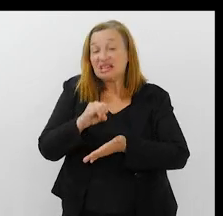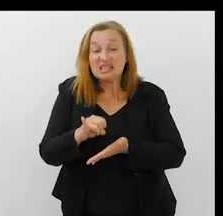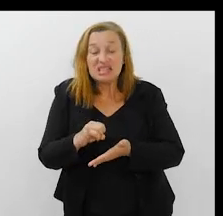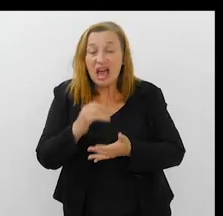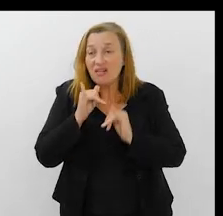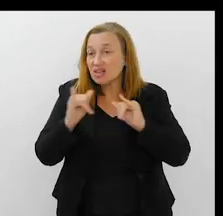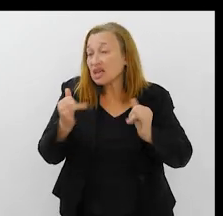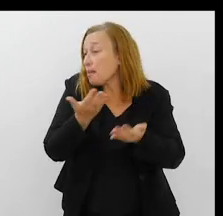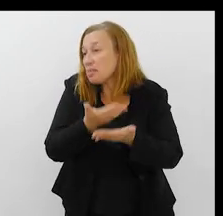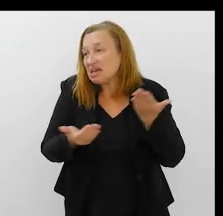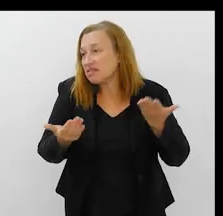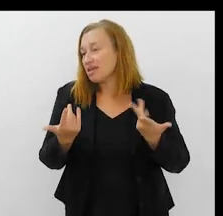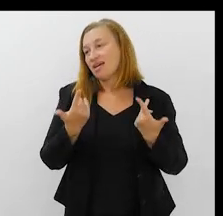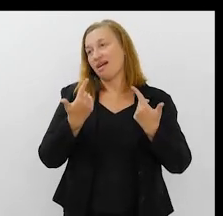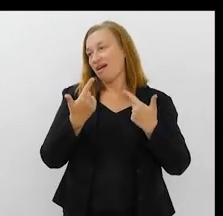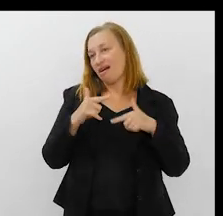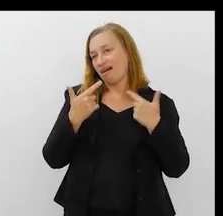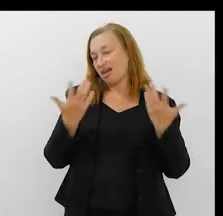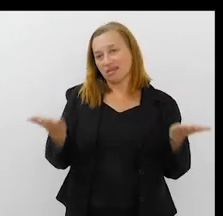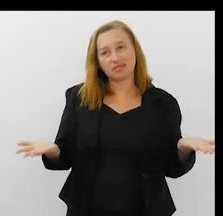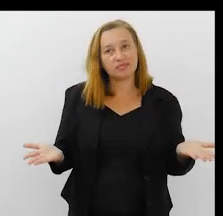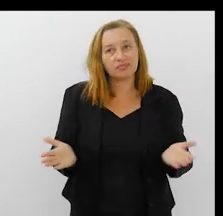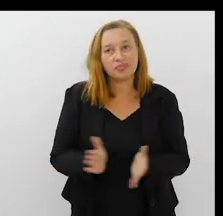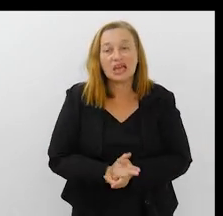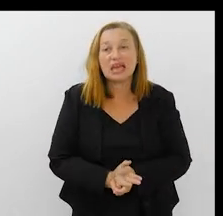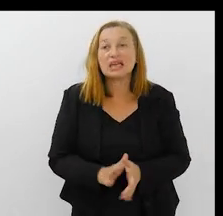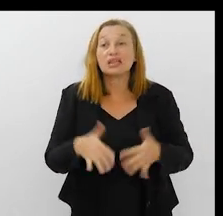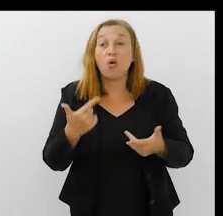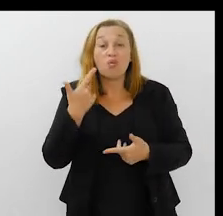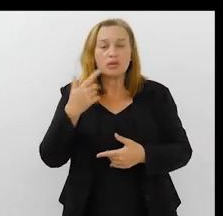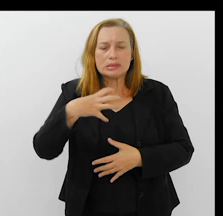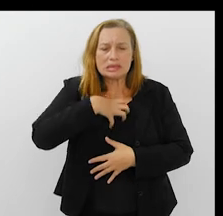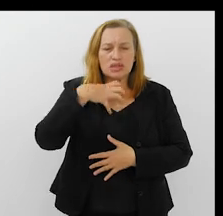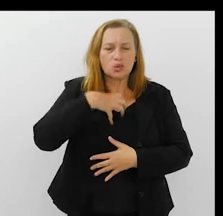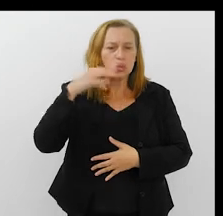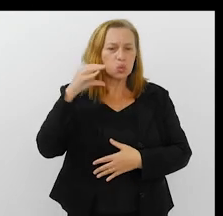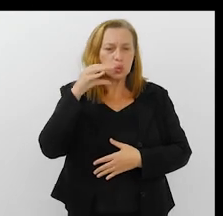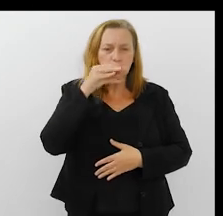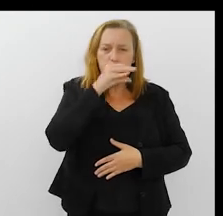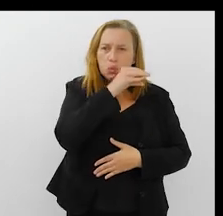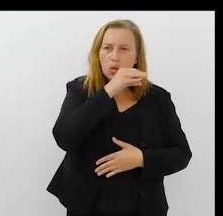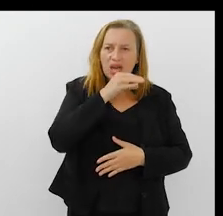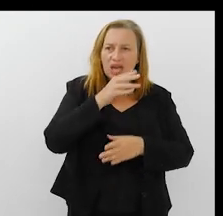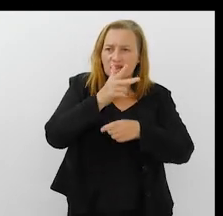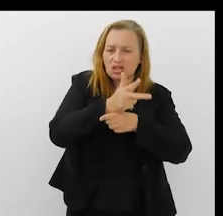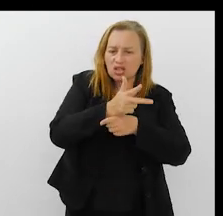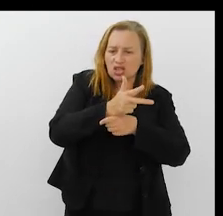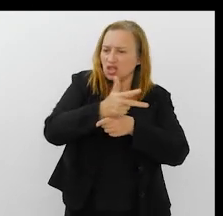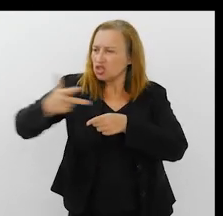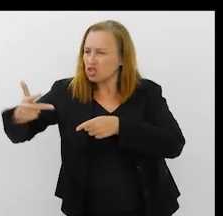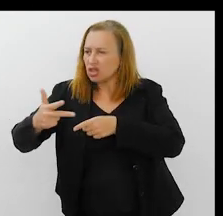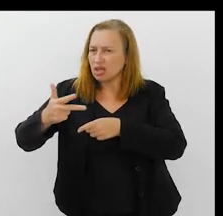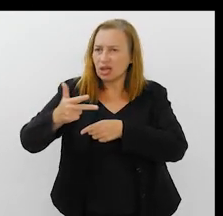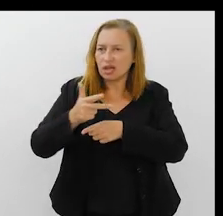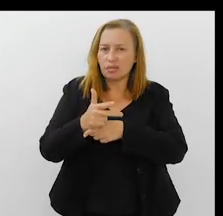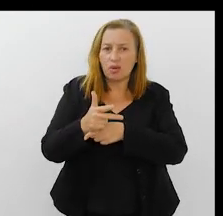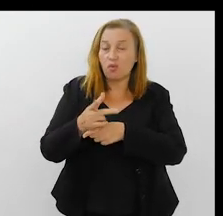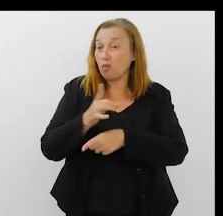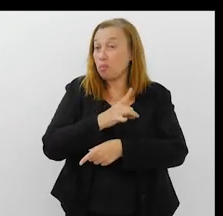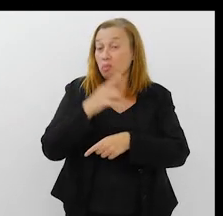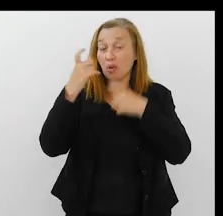senão aquilo foi de um impacto. Rolar, né? Aí viram que estava aquele calor e tira essa câmera daí.